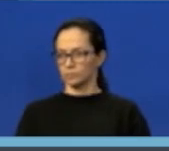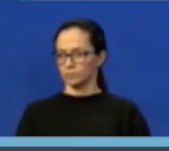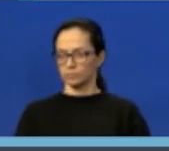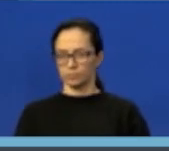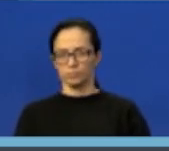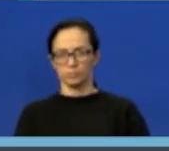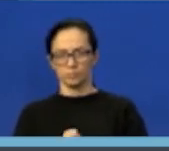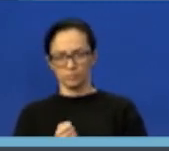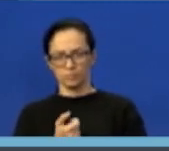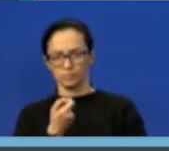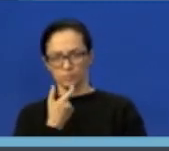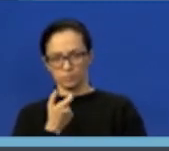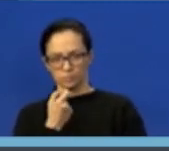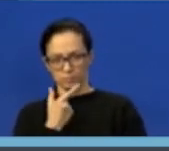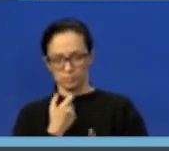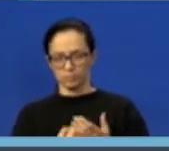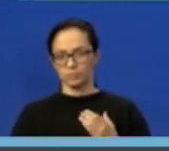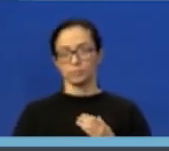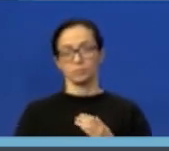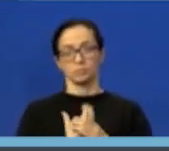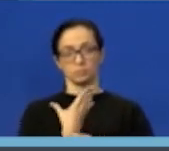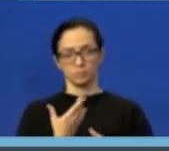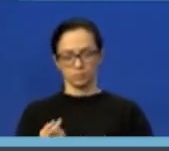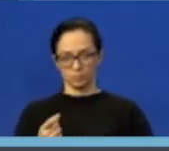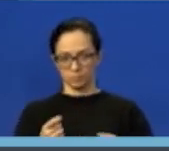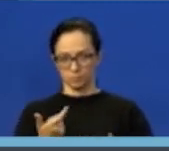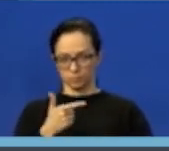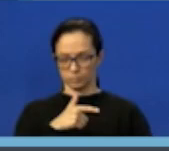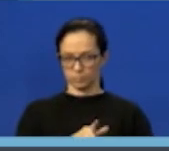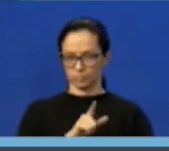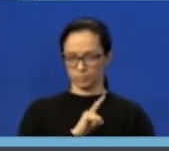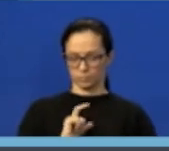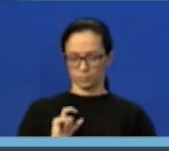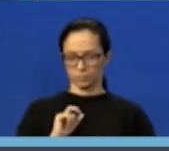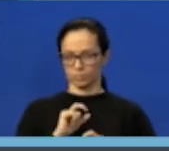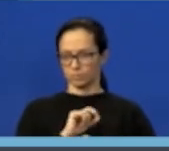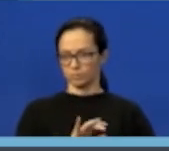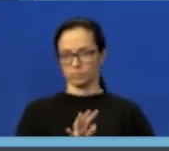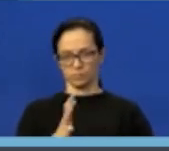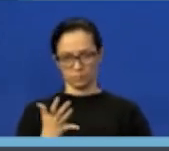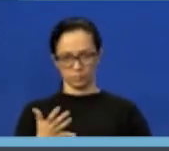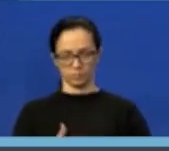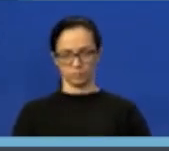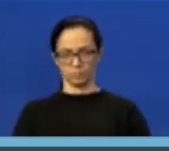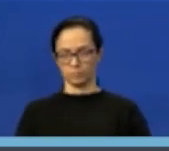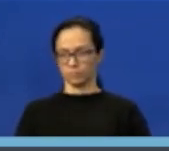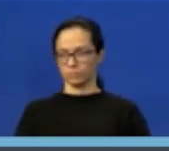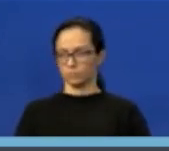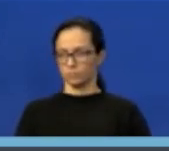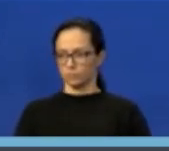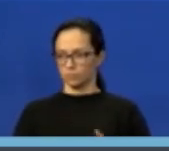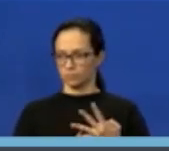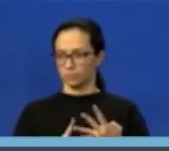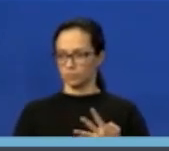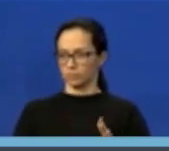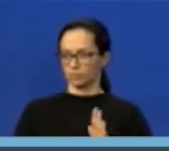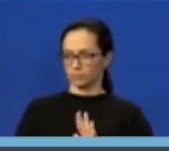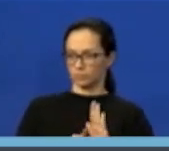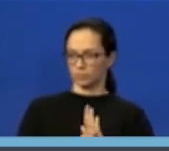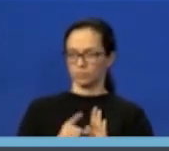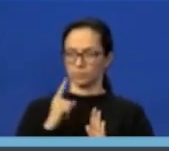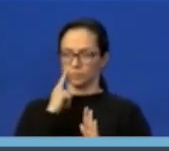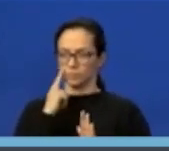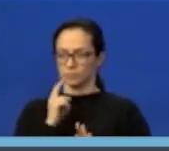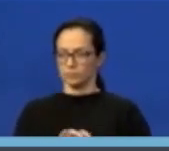antibioticoterapia, ou seja, fazendo uso de antibiótico de maneira sistêmica. Ou seja, essas bacteremias de escape